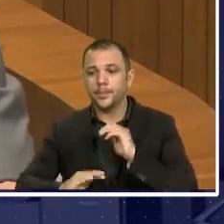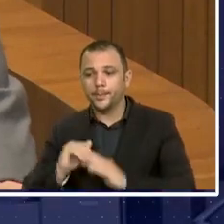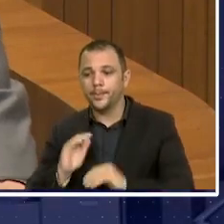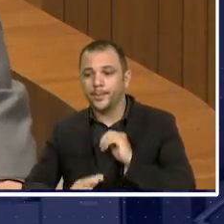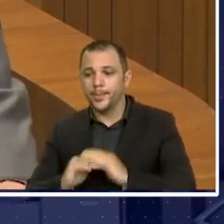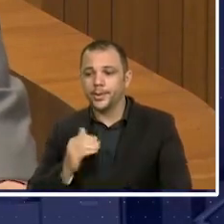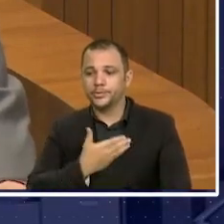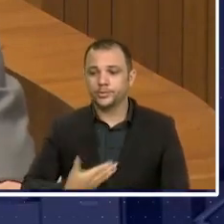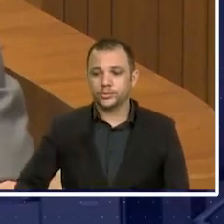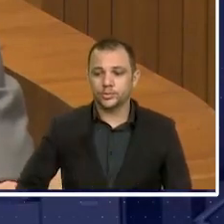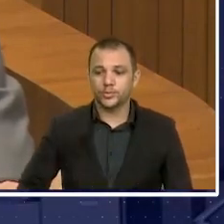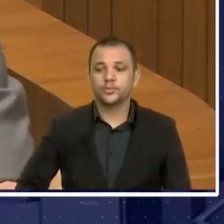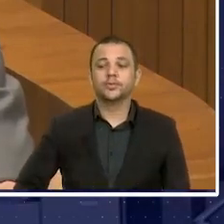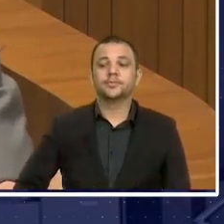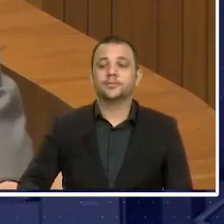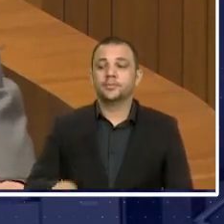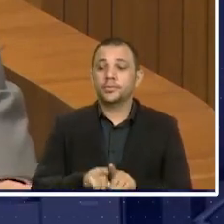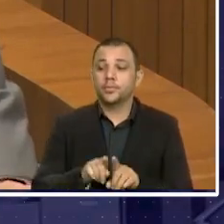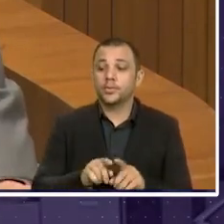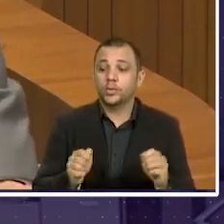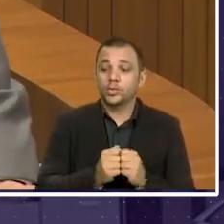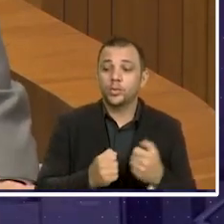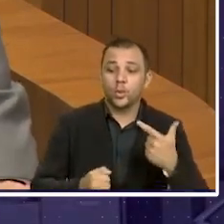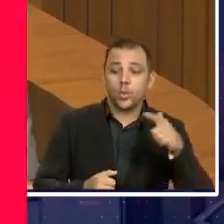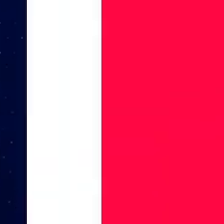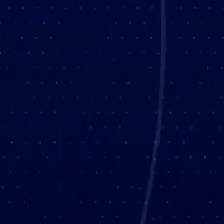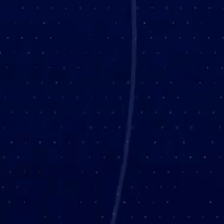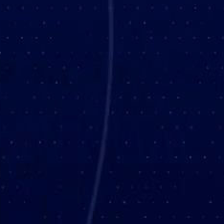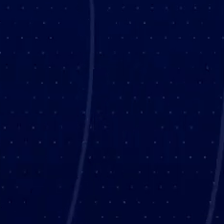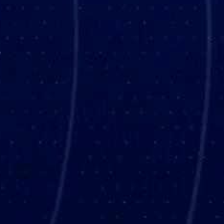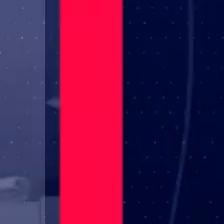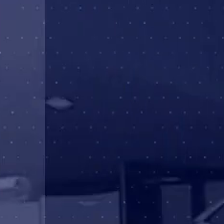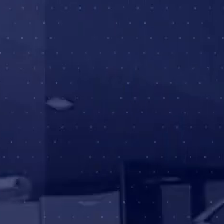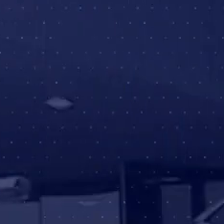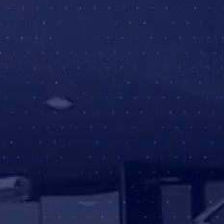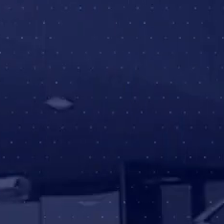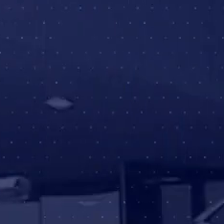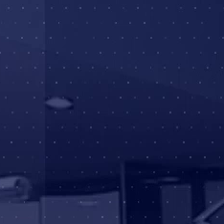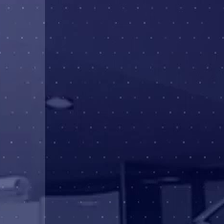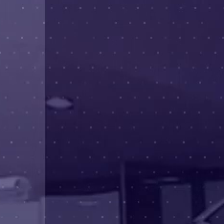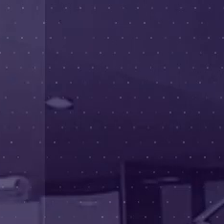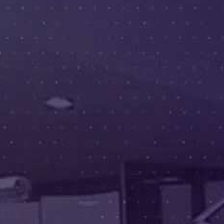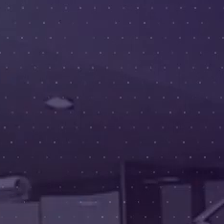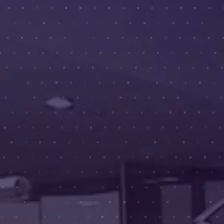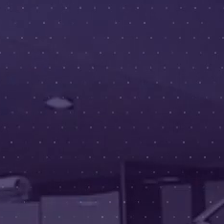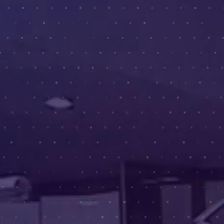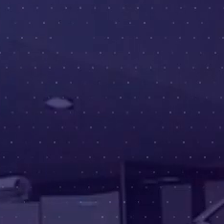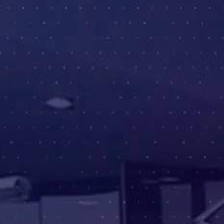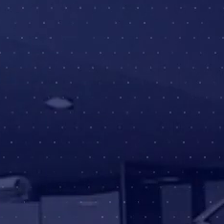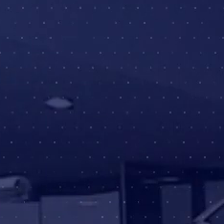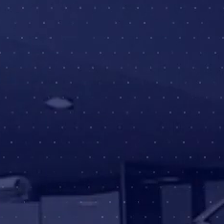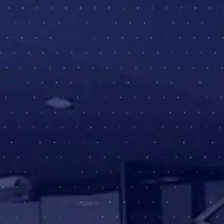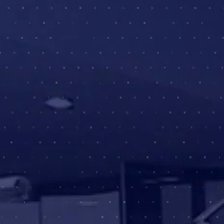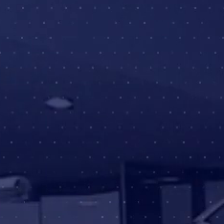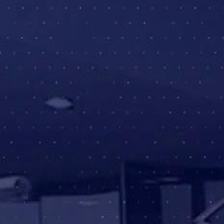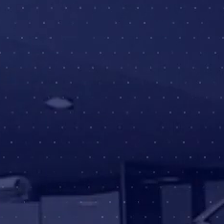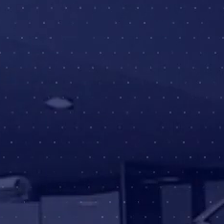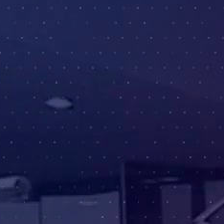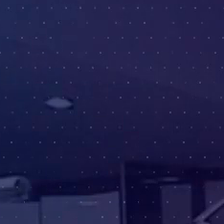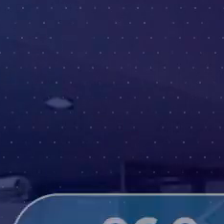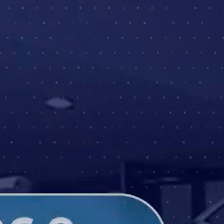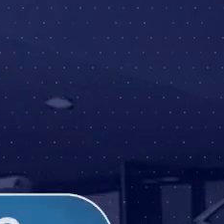povoada pelos missionários da Companhia de Jesus em 1709. Outras notícias em nosso site, al.ma.leg